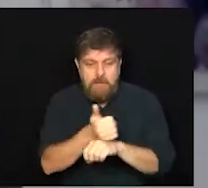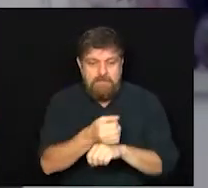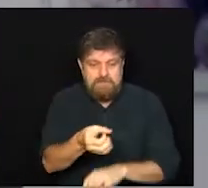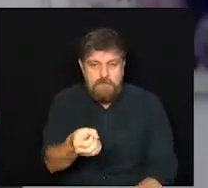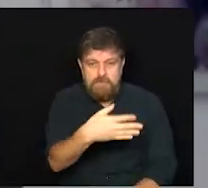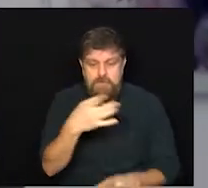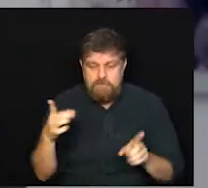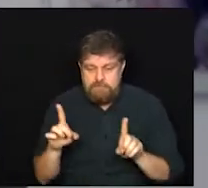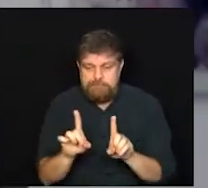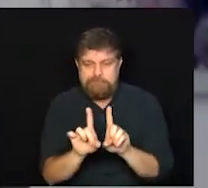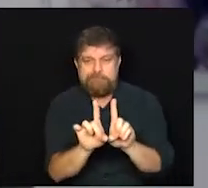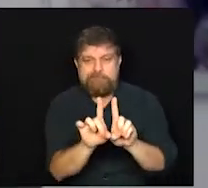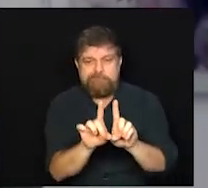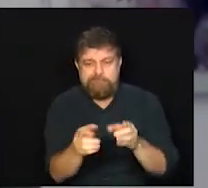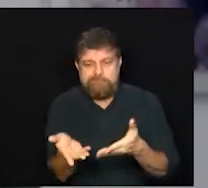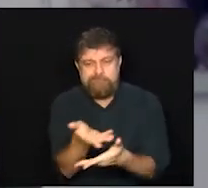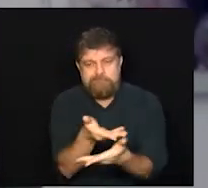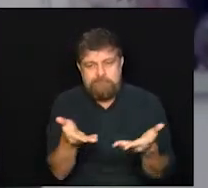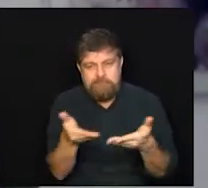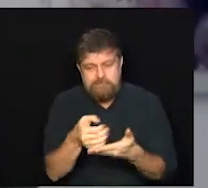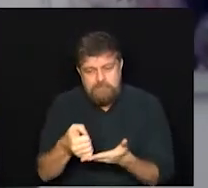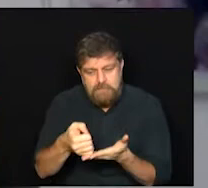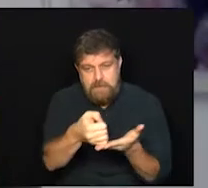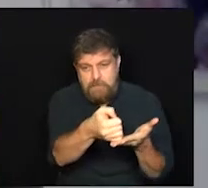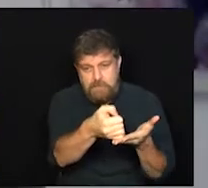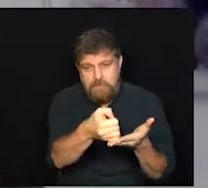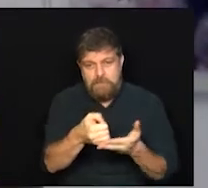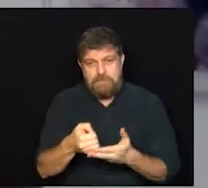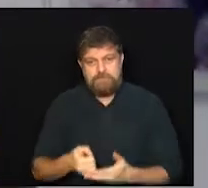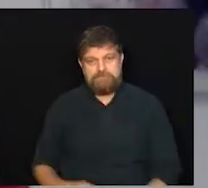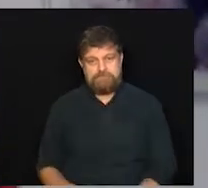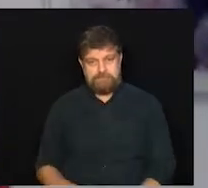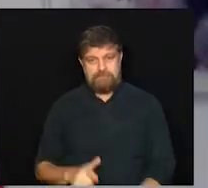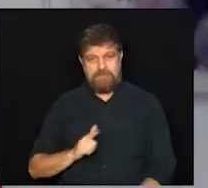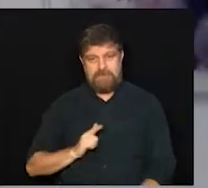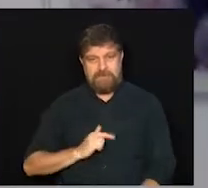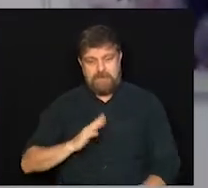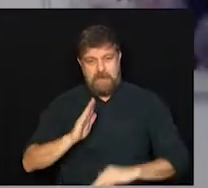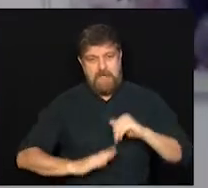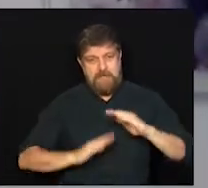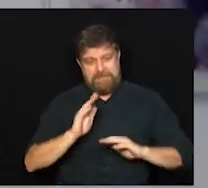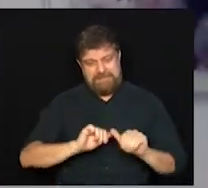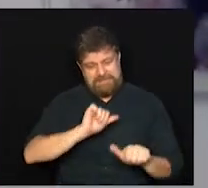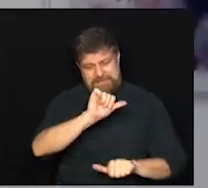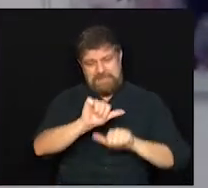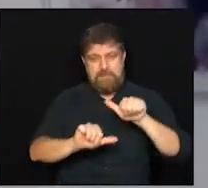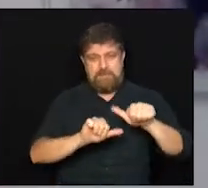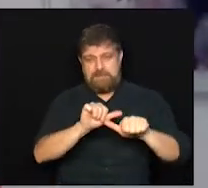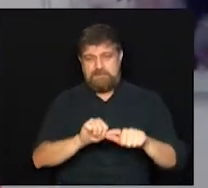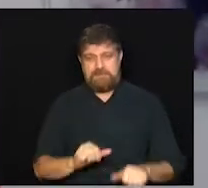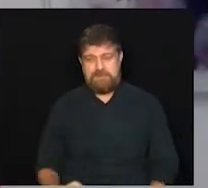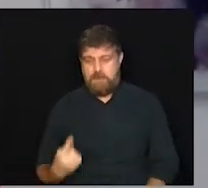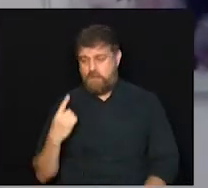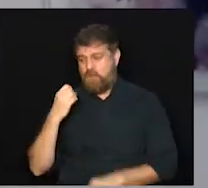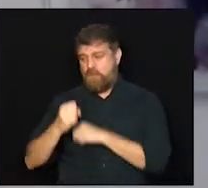porque qualquer atividade, ela está muito modificada nesse por enquanto, 1 ano e